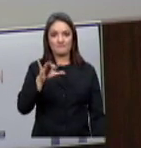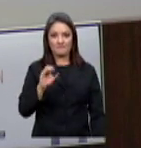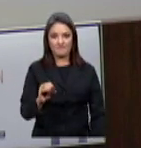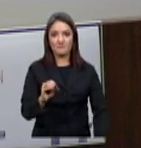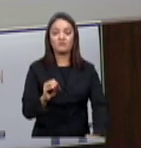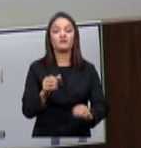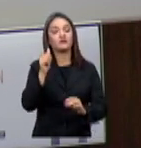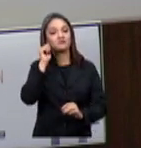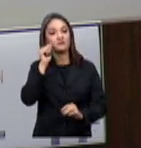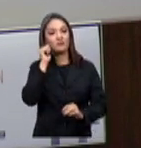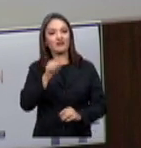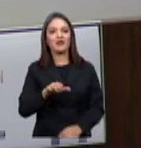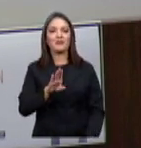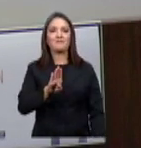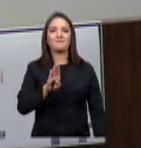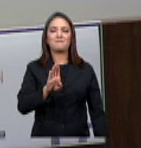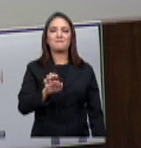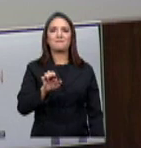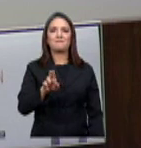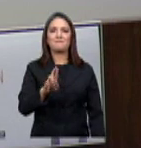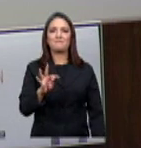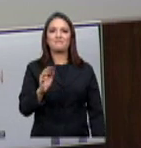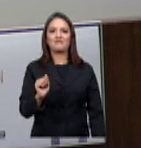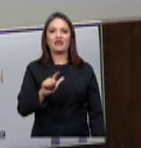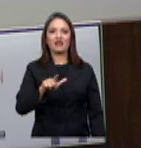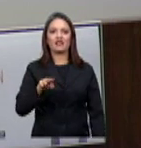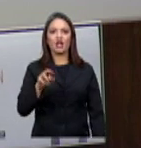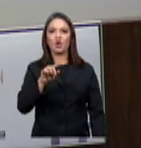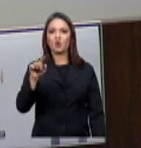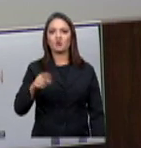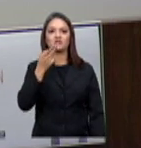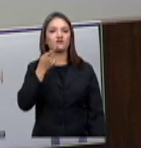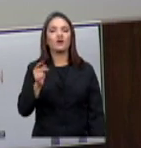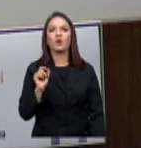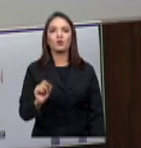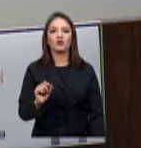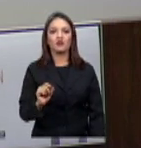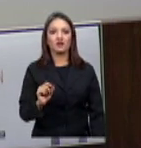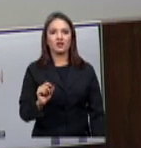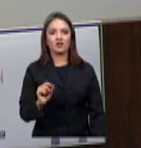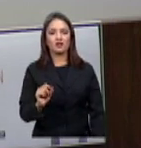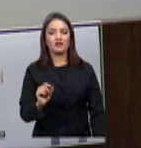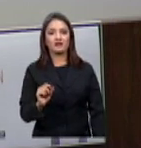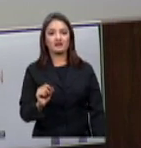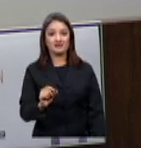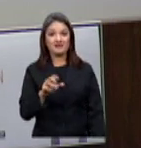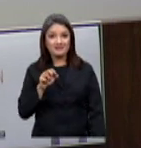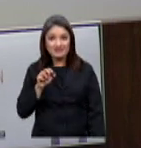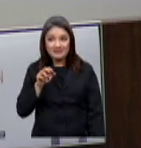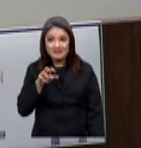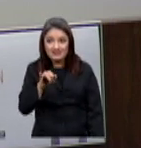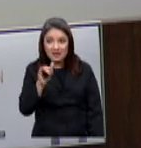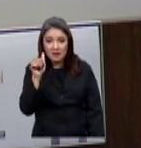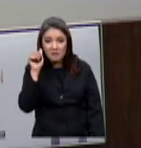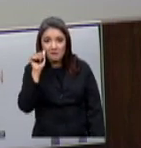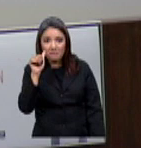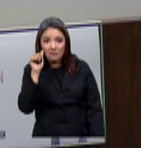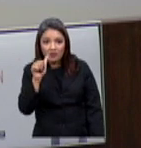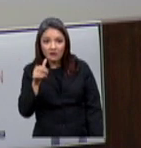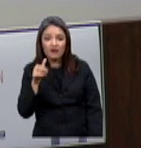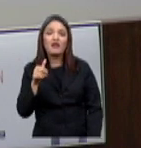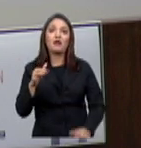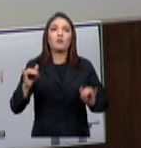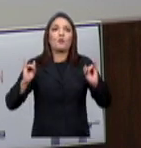Luz quer dizer como todos sabemos que não haverá paz no mundo enquanto as mulheres não